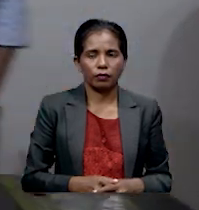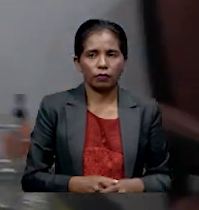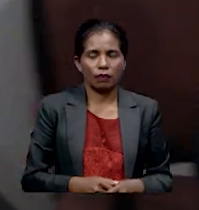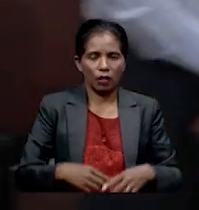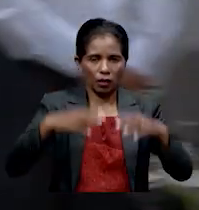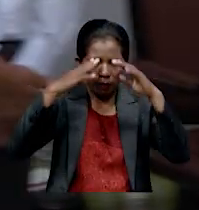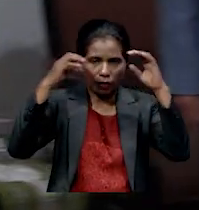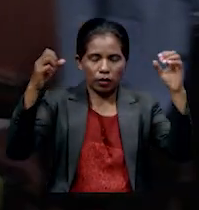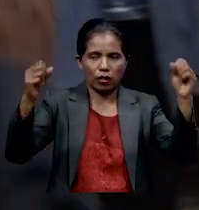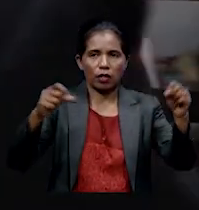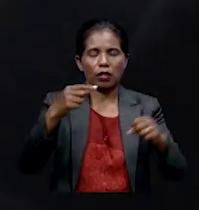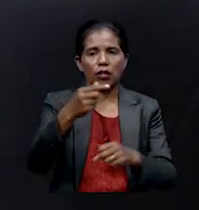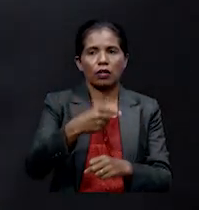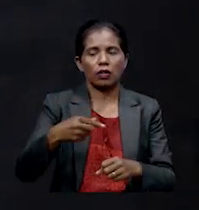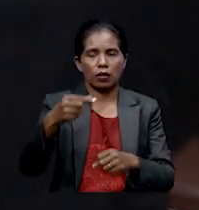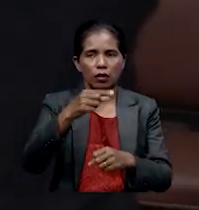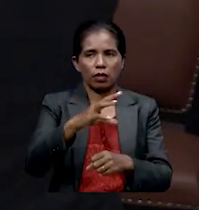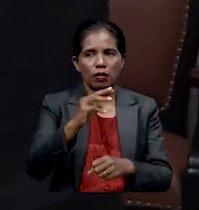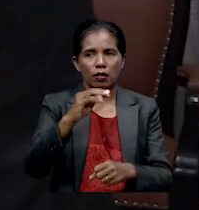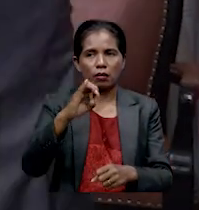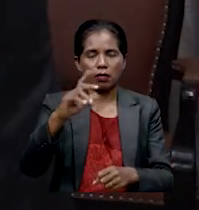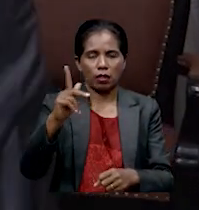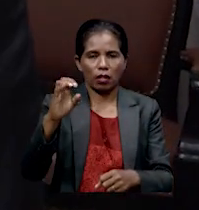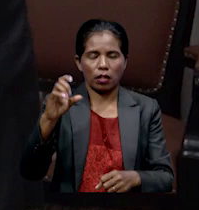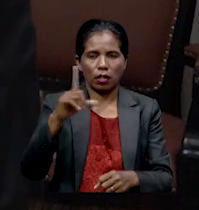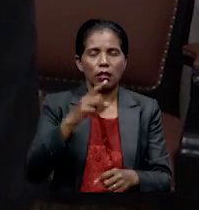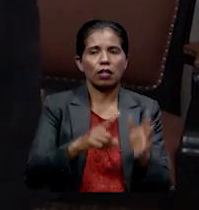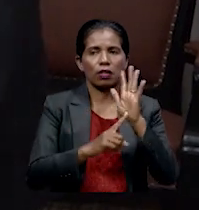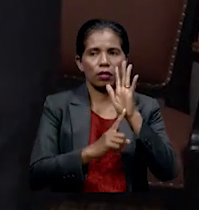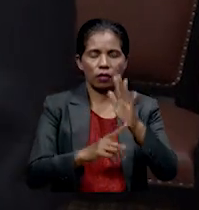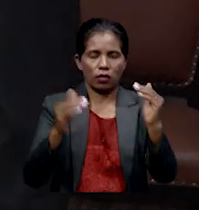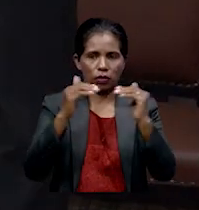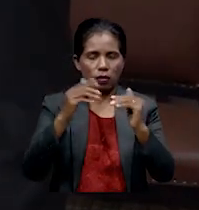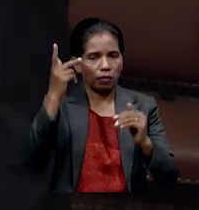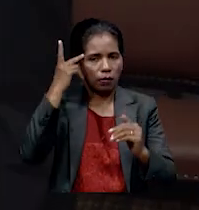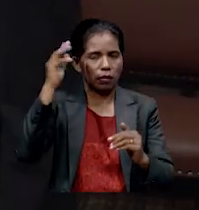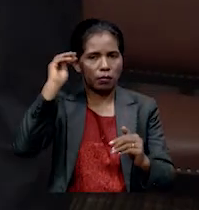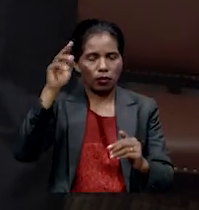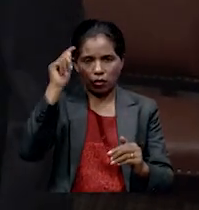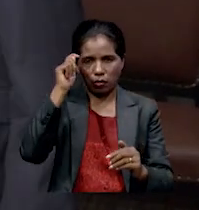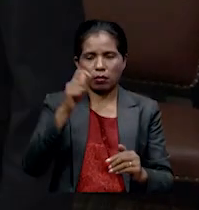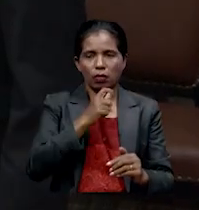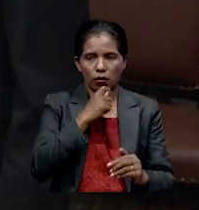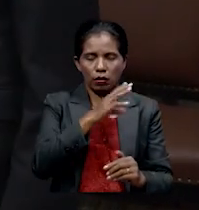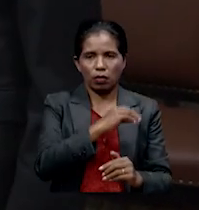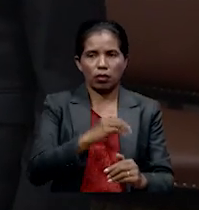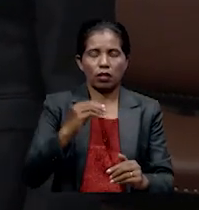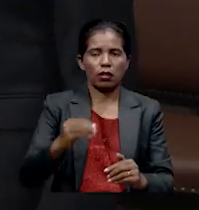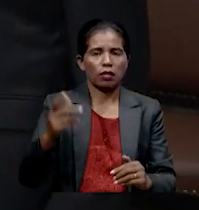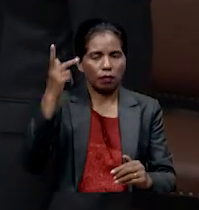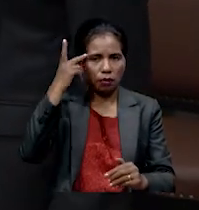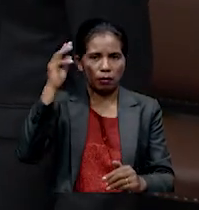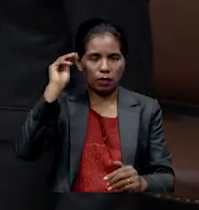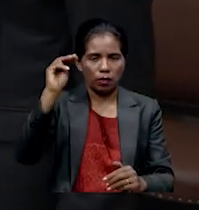Presidente da empresa Global Industries, Michael Francis Atoli Hirakne, foi no encontro com o primeiro-ministro Taro Matanruak e a residência do